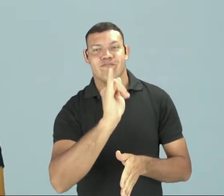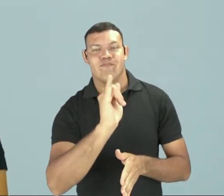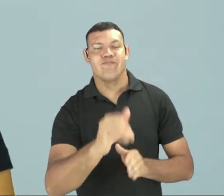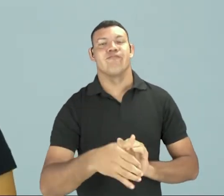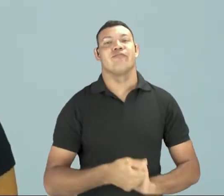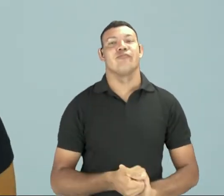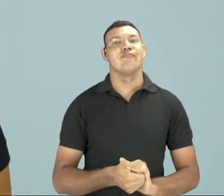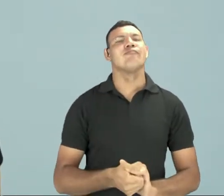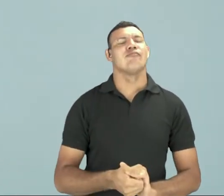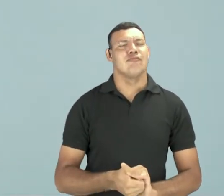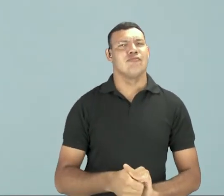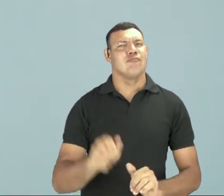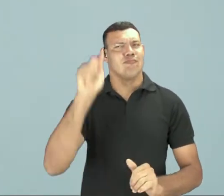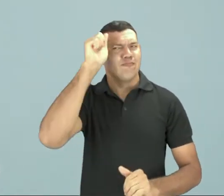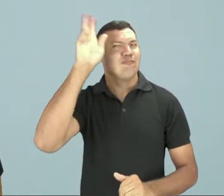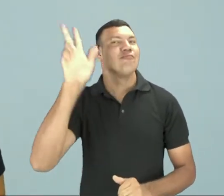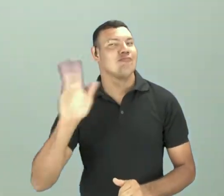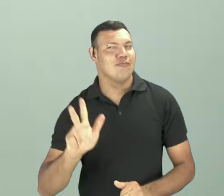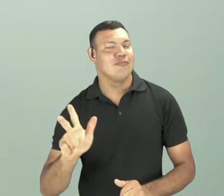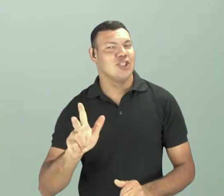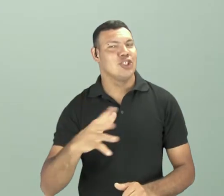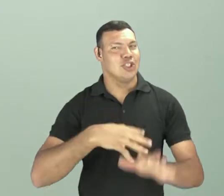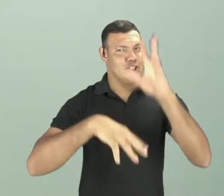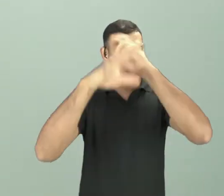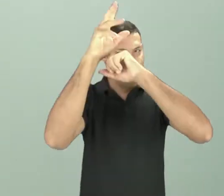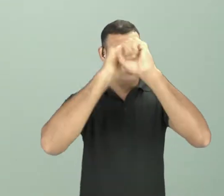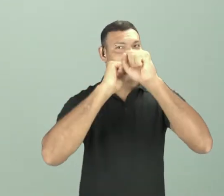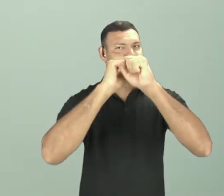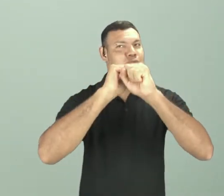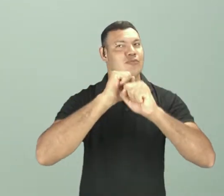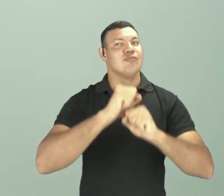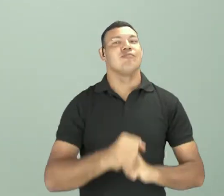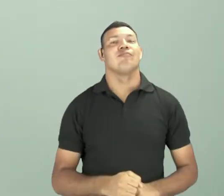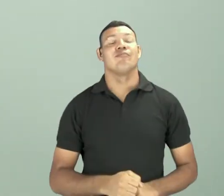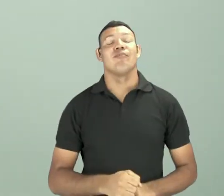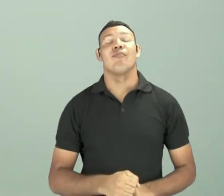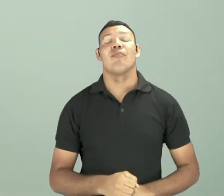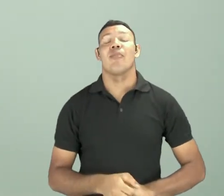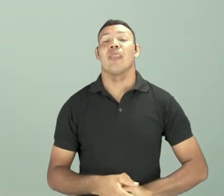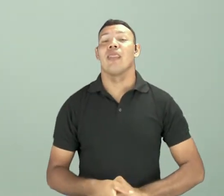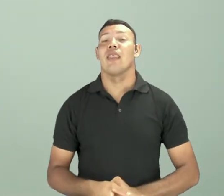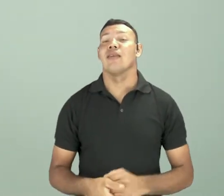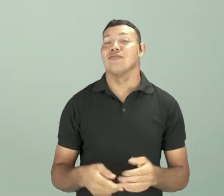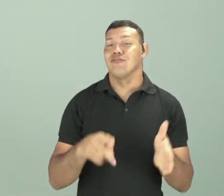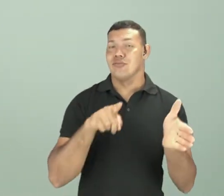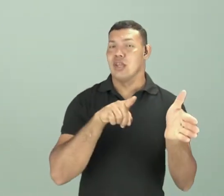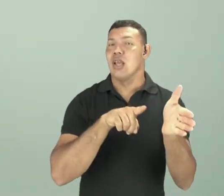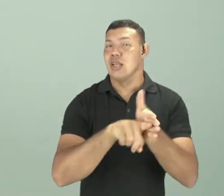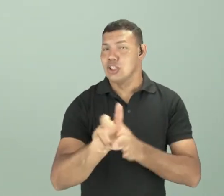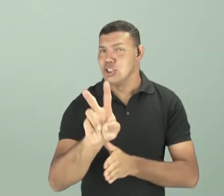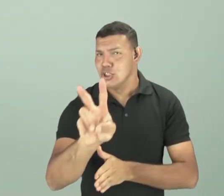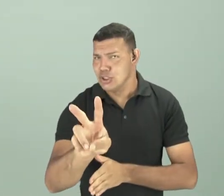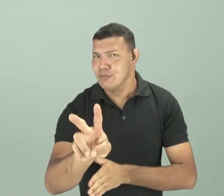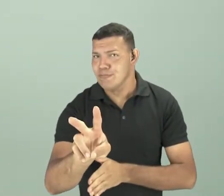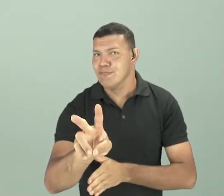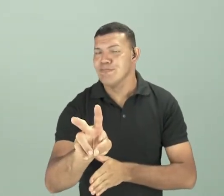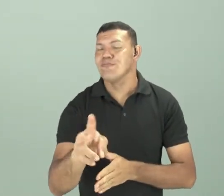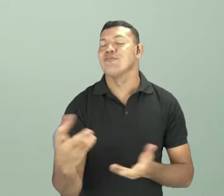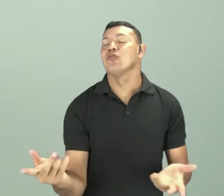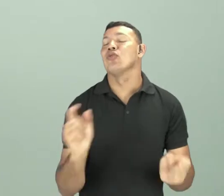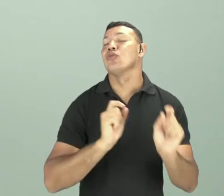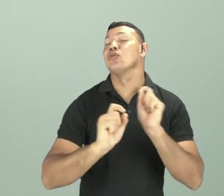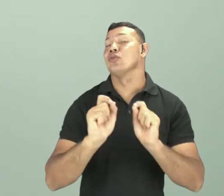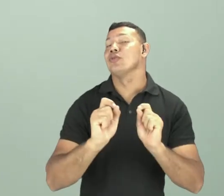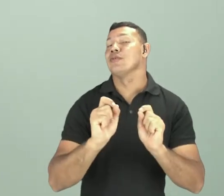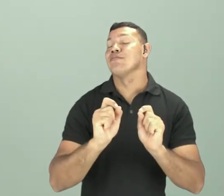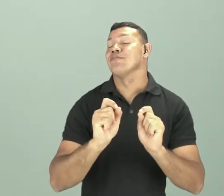Então se liga aí, vem comigo que a gente vai aprender. Outra coisa, além dessas 2 questões aí, o que elas vão tratar? Elas vão